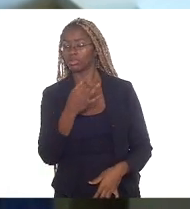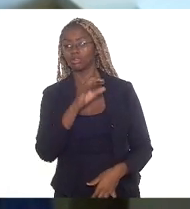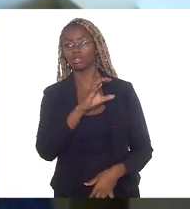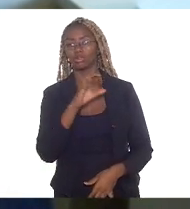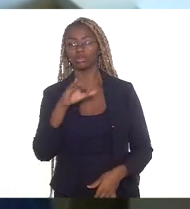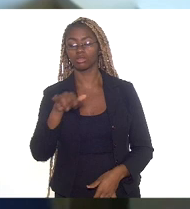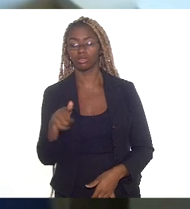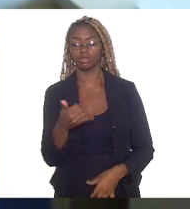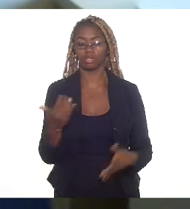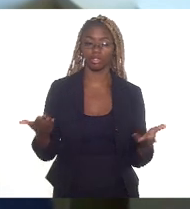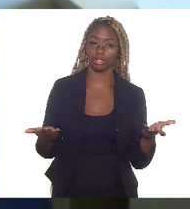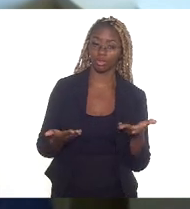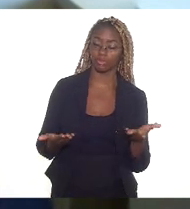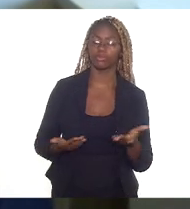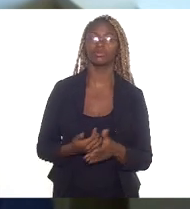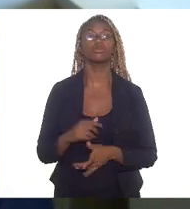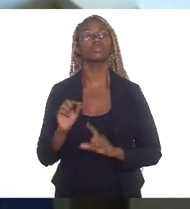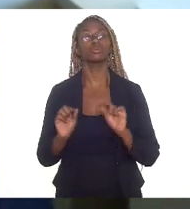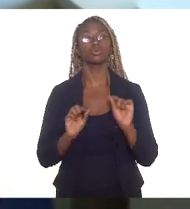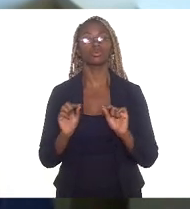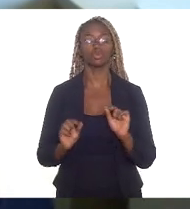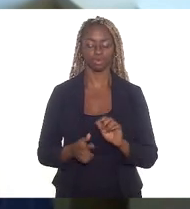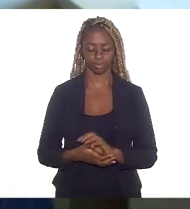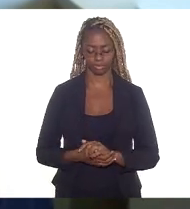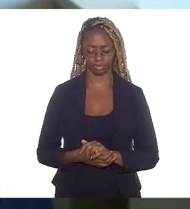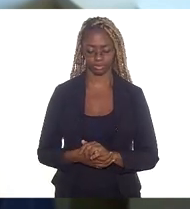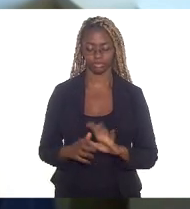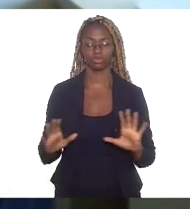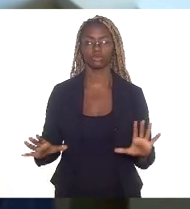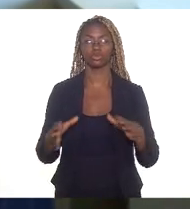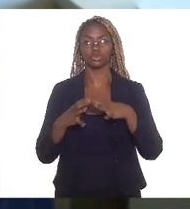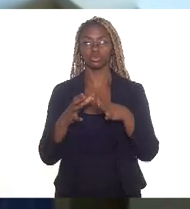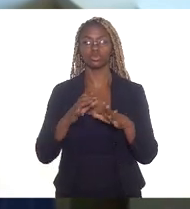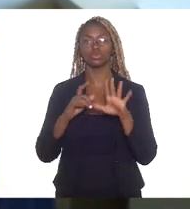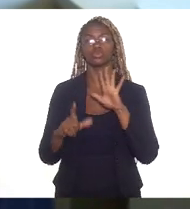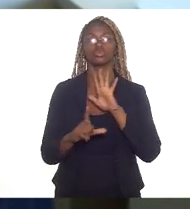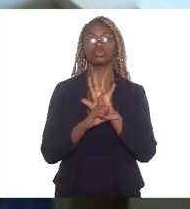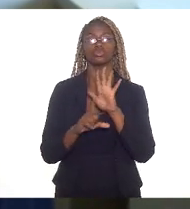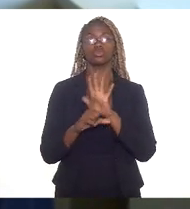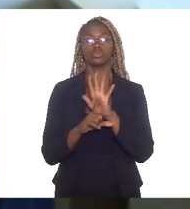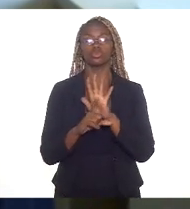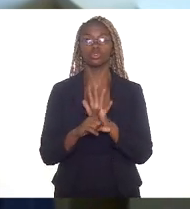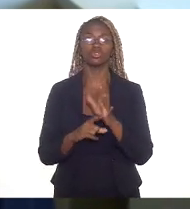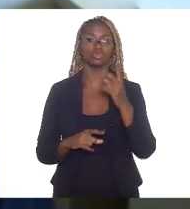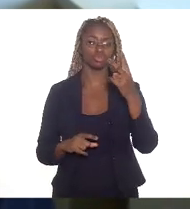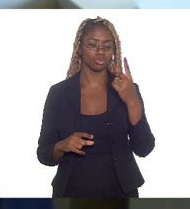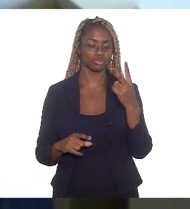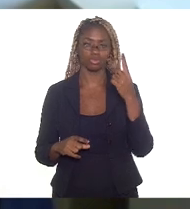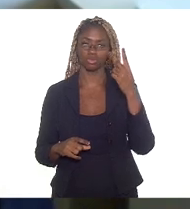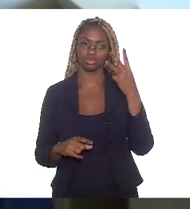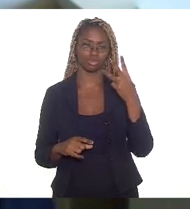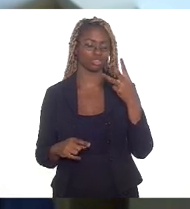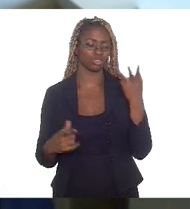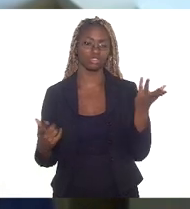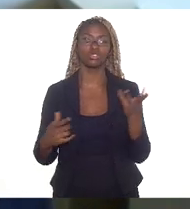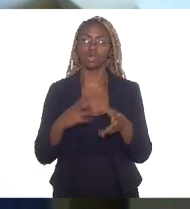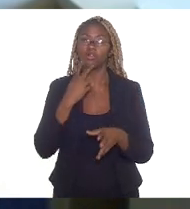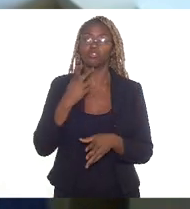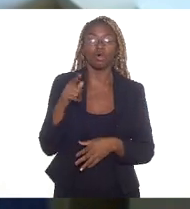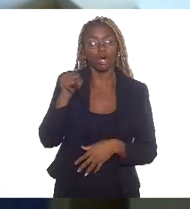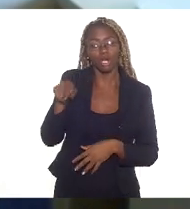acontecerá, que esse conjunto de leis, essas duas, pelo menos, de respeito aos